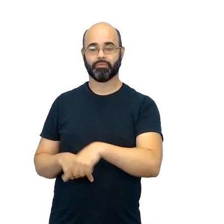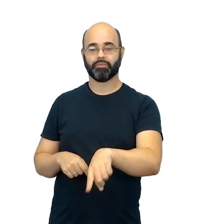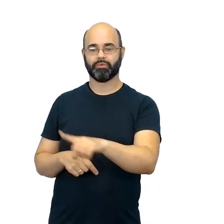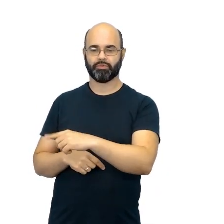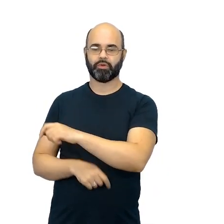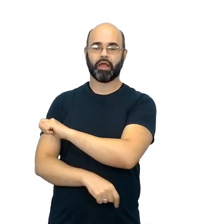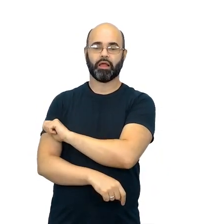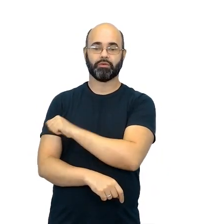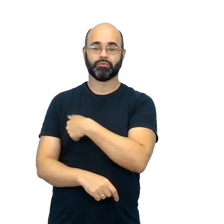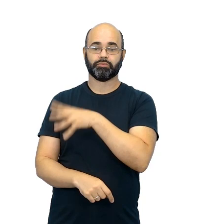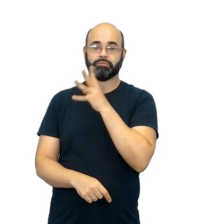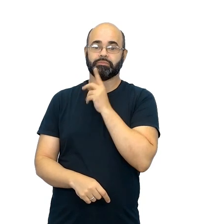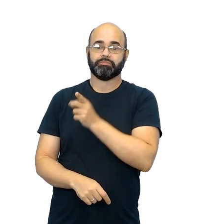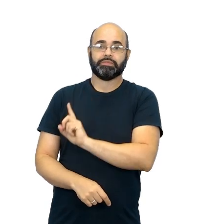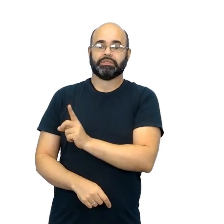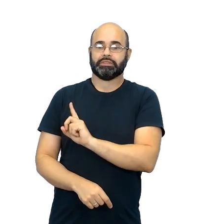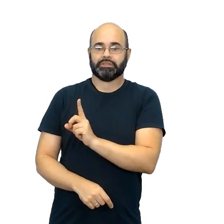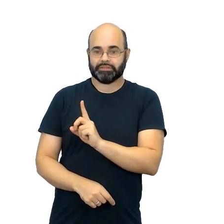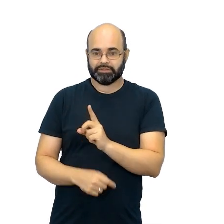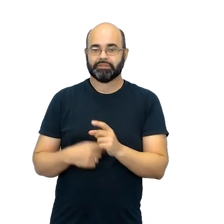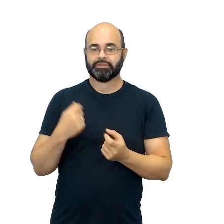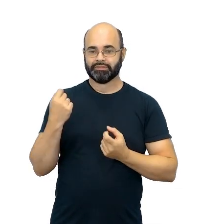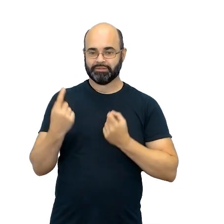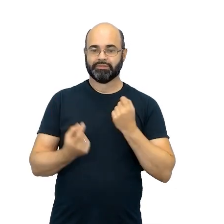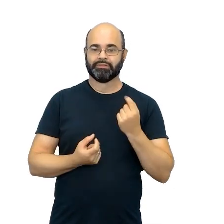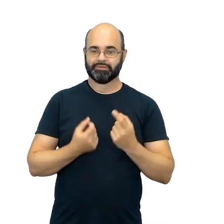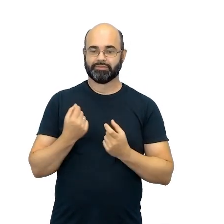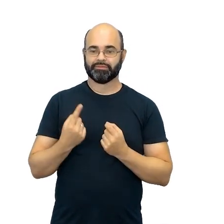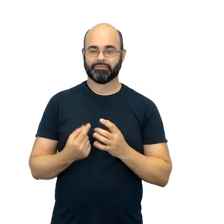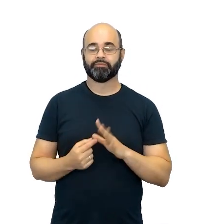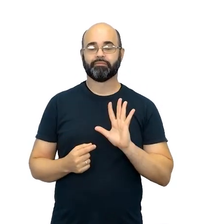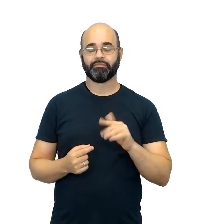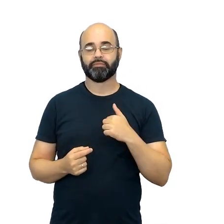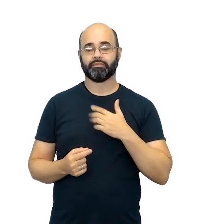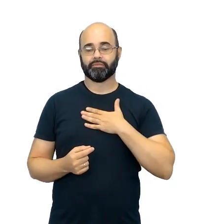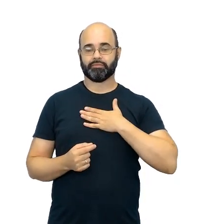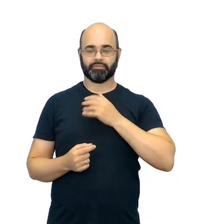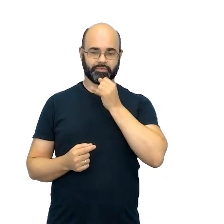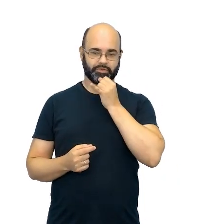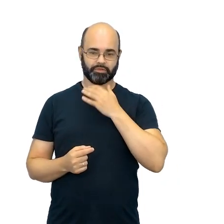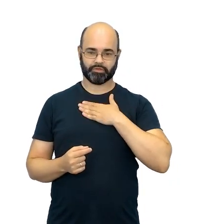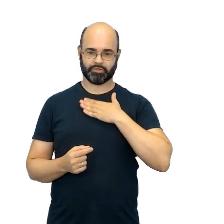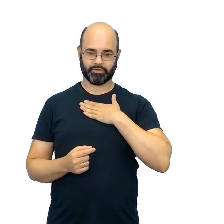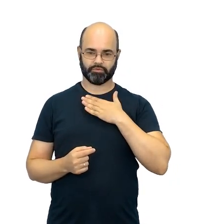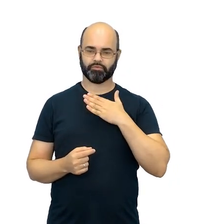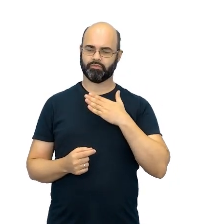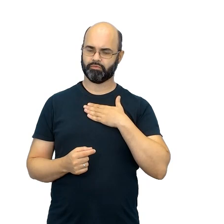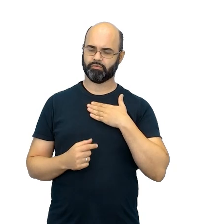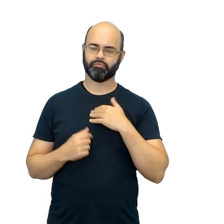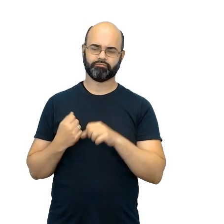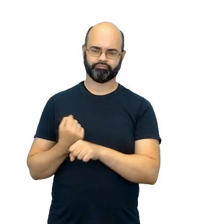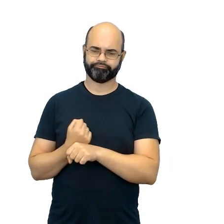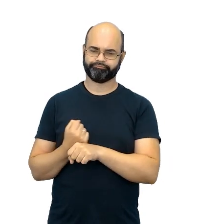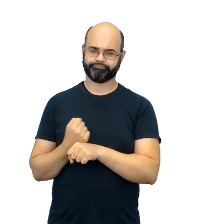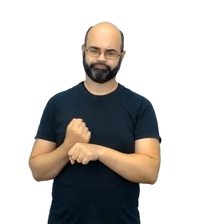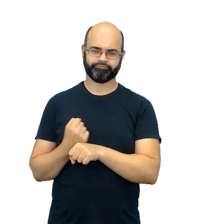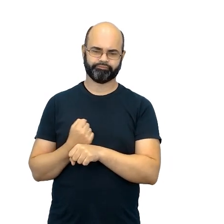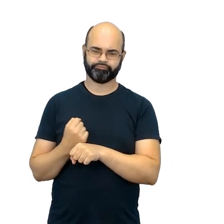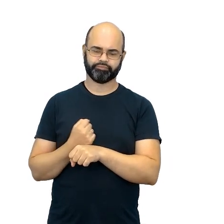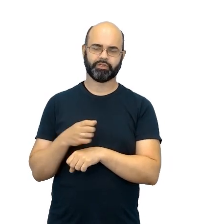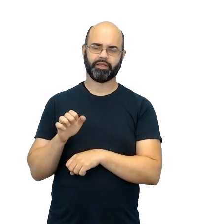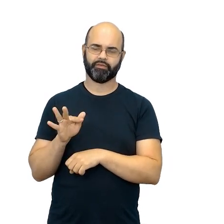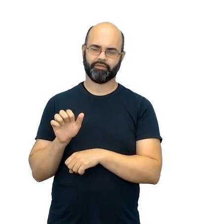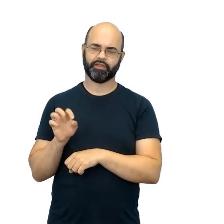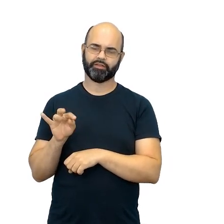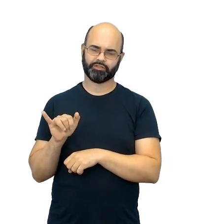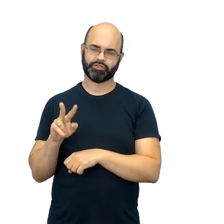os alunos, o contexto da escola, mas no meu caso, assim, né, eu sou efetivo, eu estava numa escola e fui para uma outra